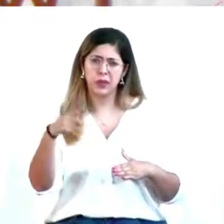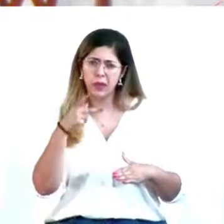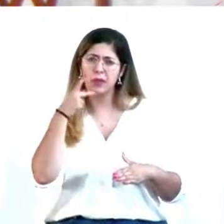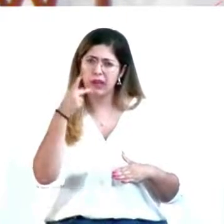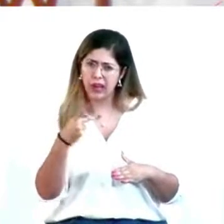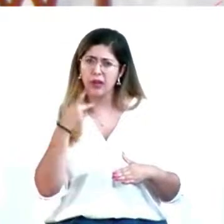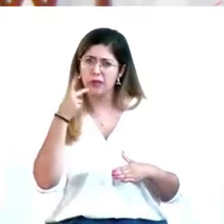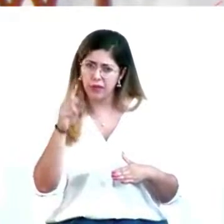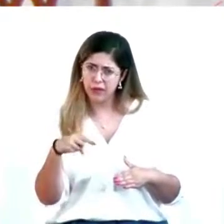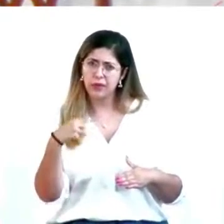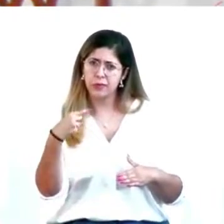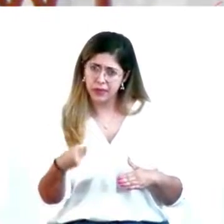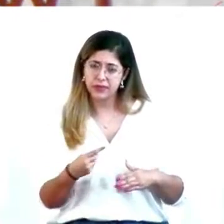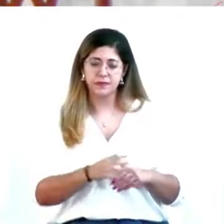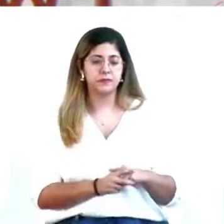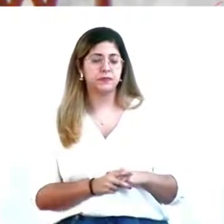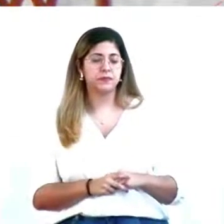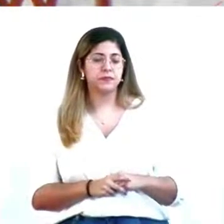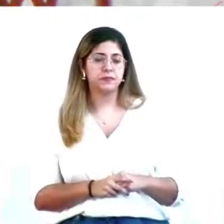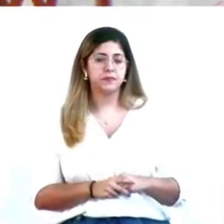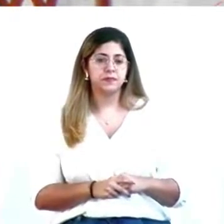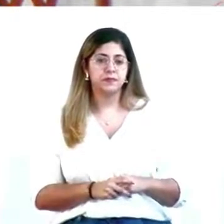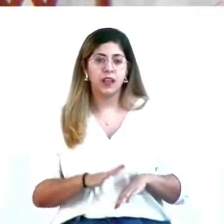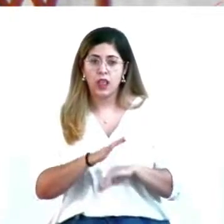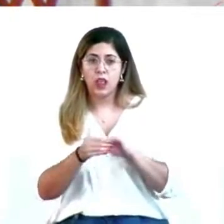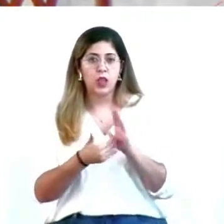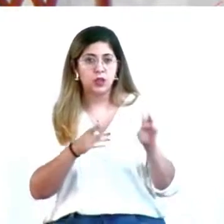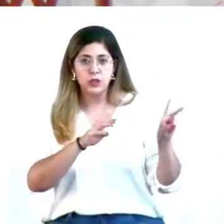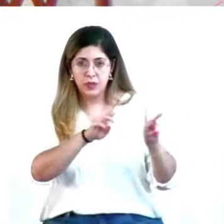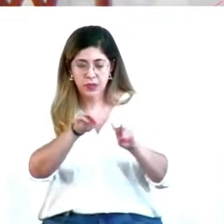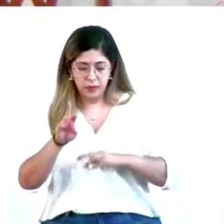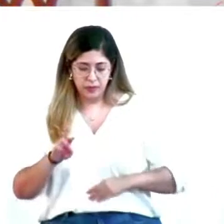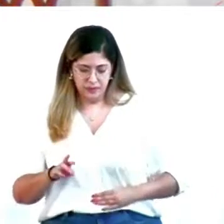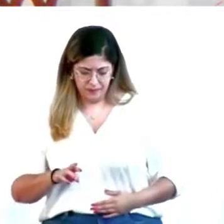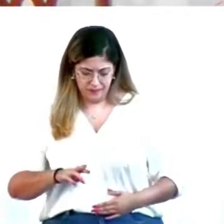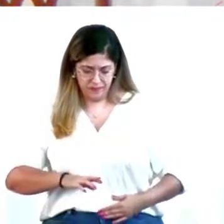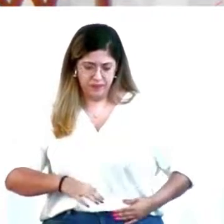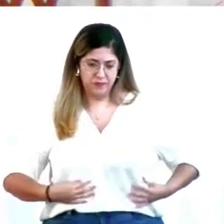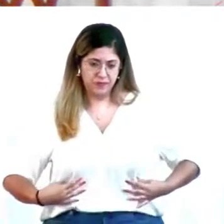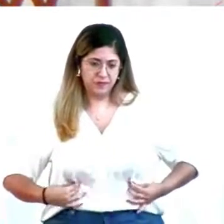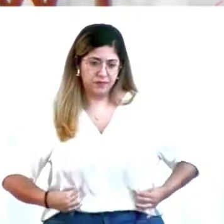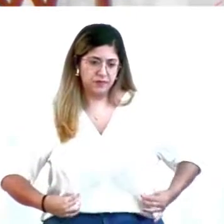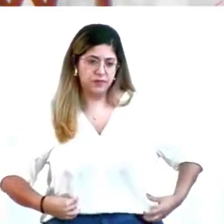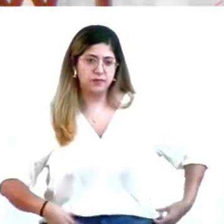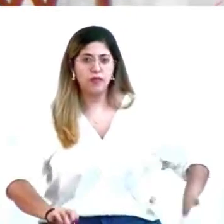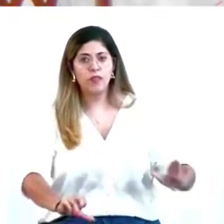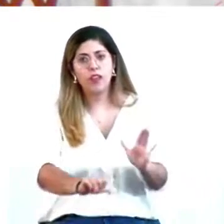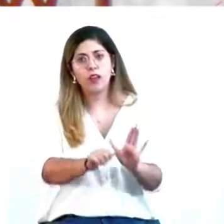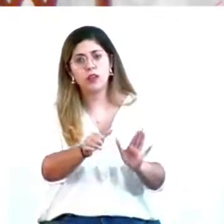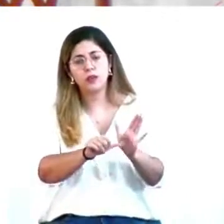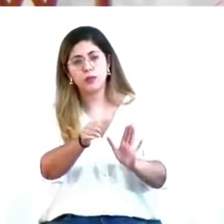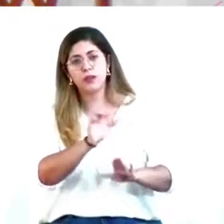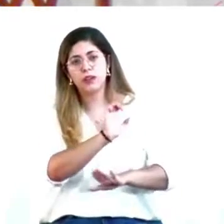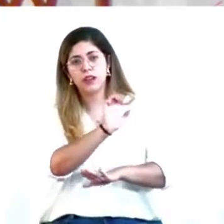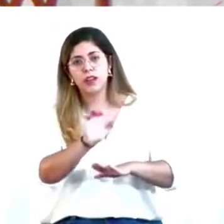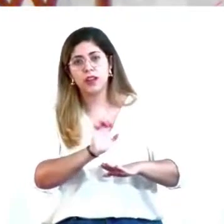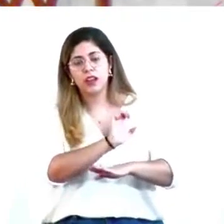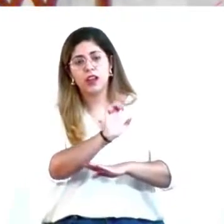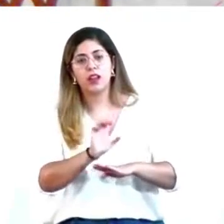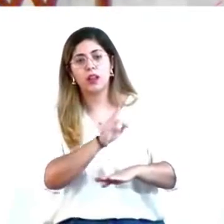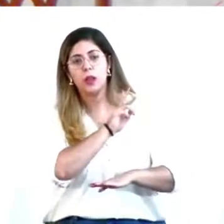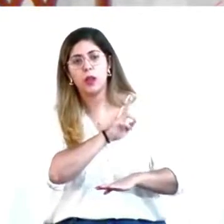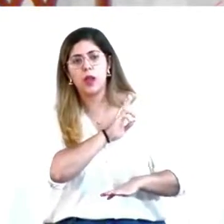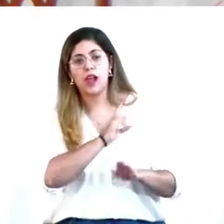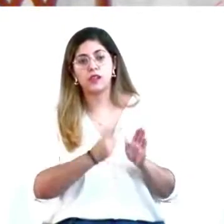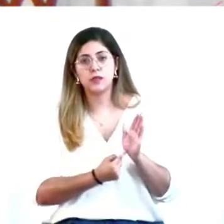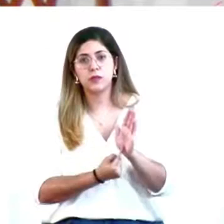ensinamento àqueles irmãos. Quando você vai para o primeiro capítulo, Paulo começa trazendo a obra de Deus